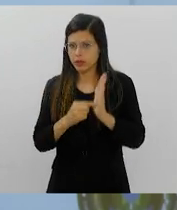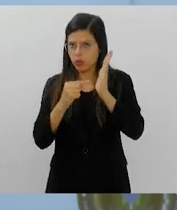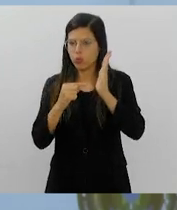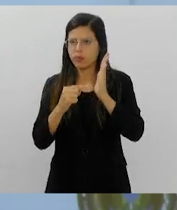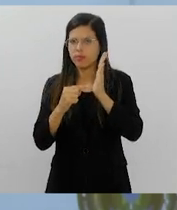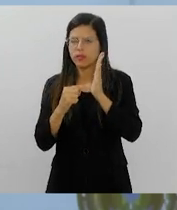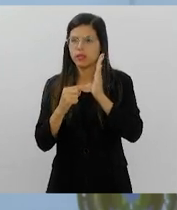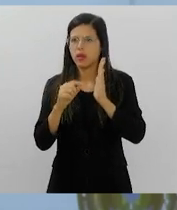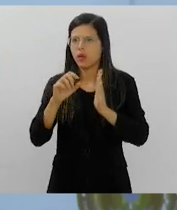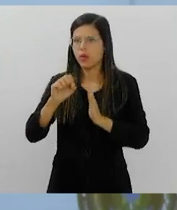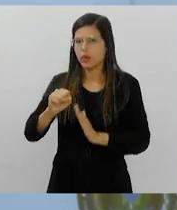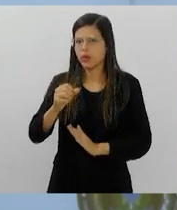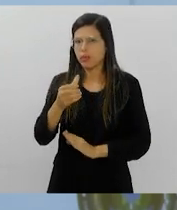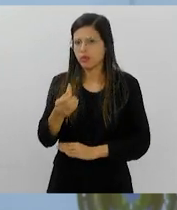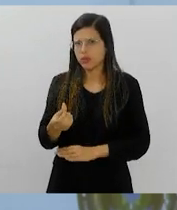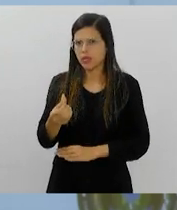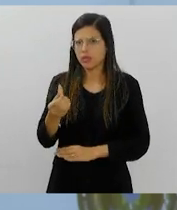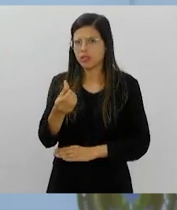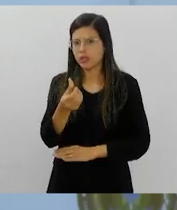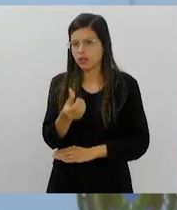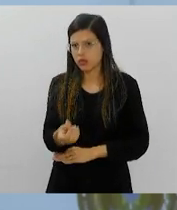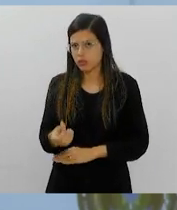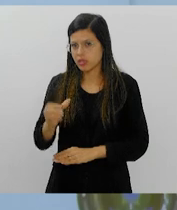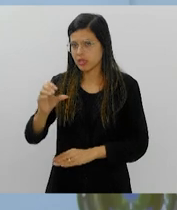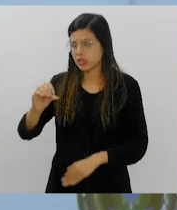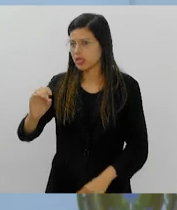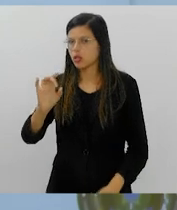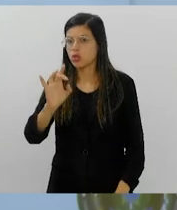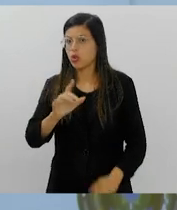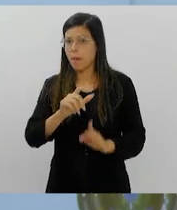foram 8.660 só em abril.